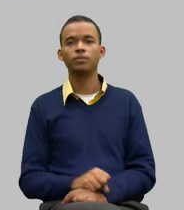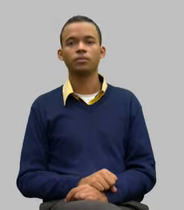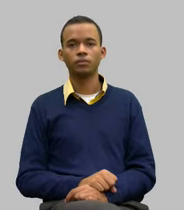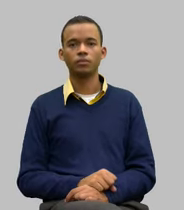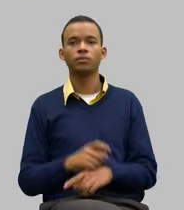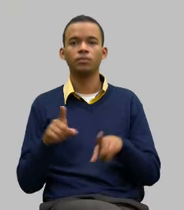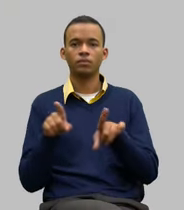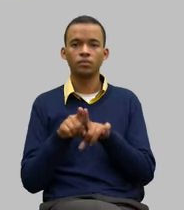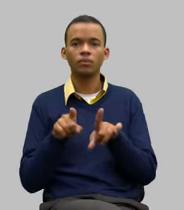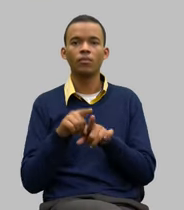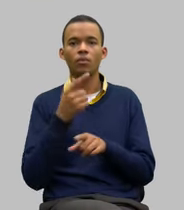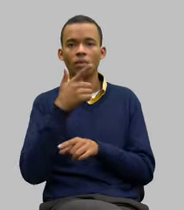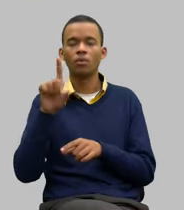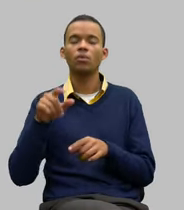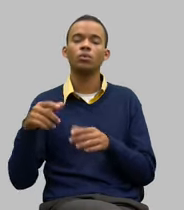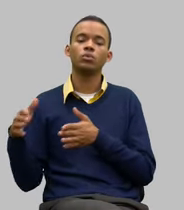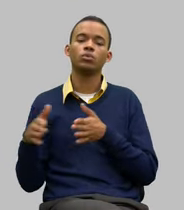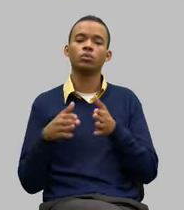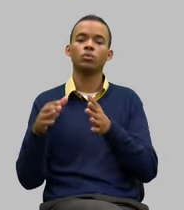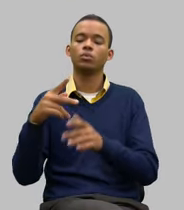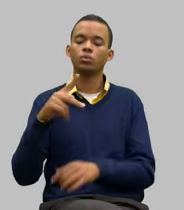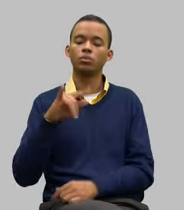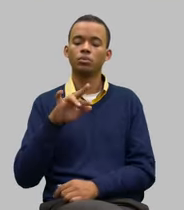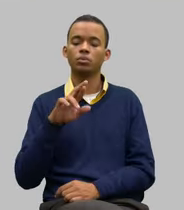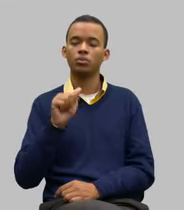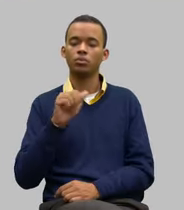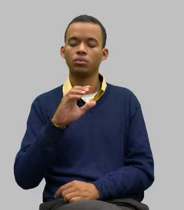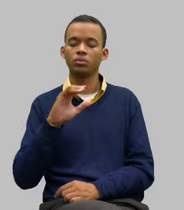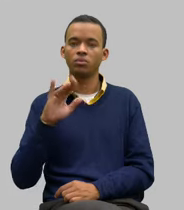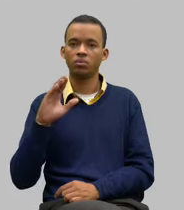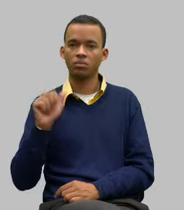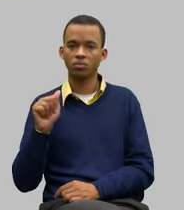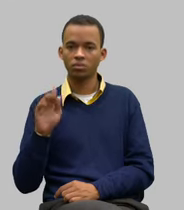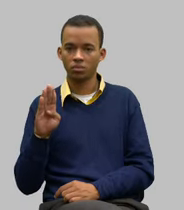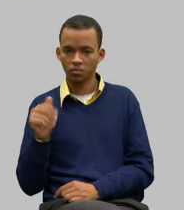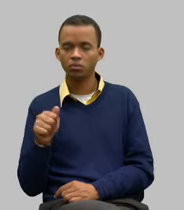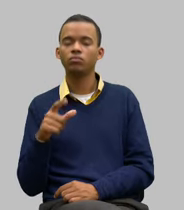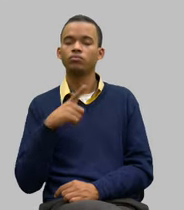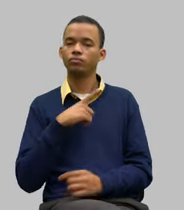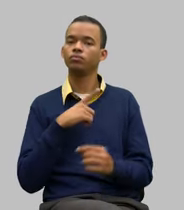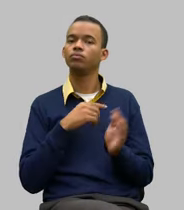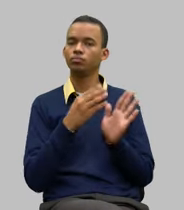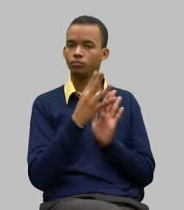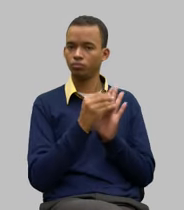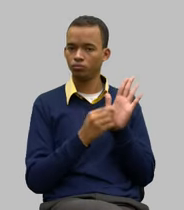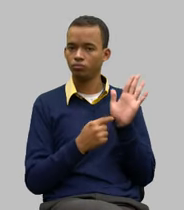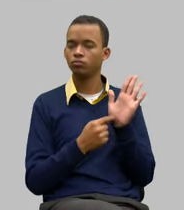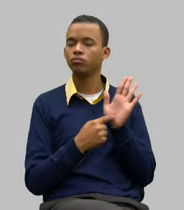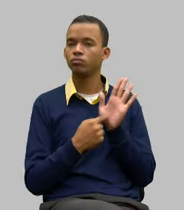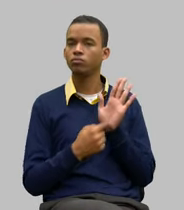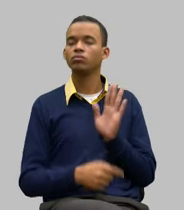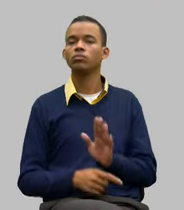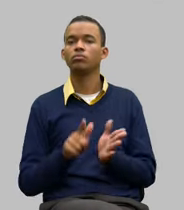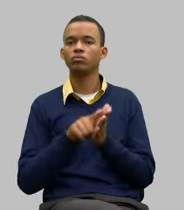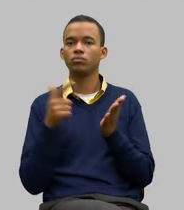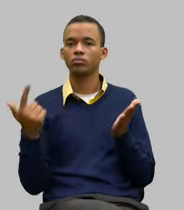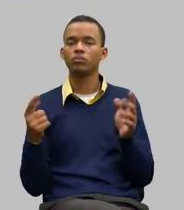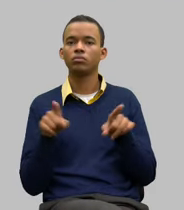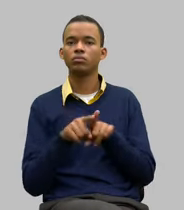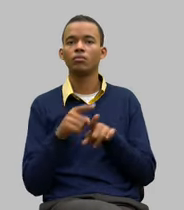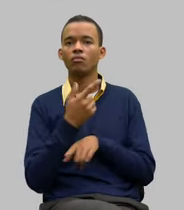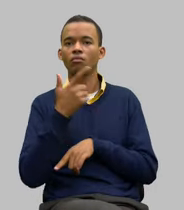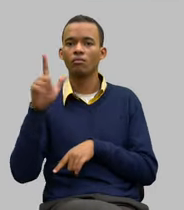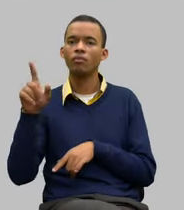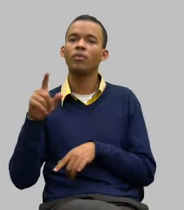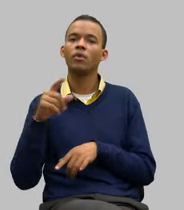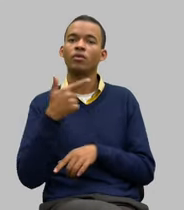cadeia de Rio Piracicaba então conforme eu disse tá aqui a matéria né 25 presos